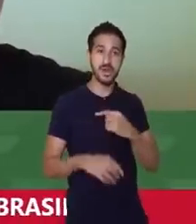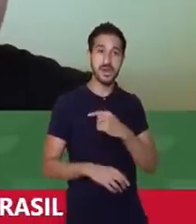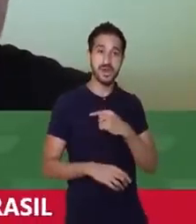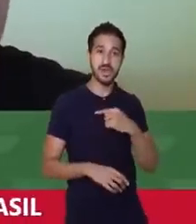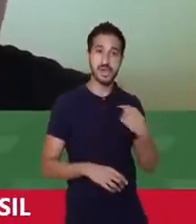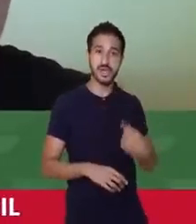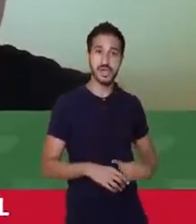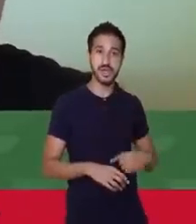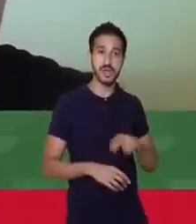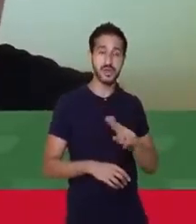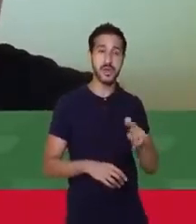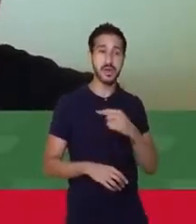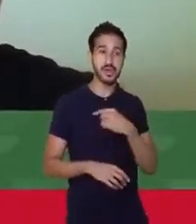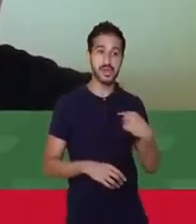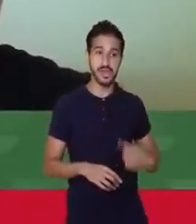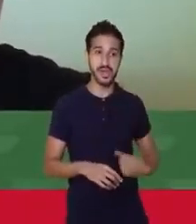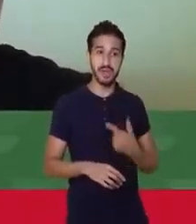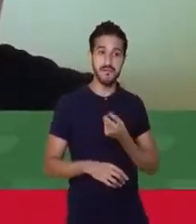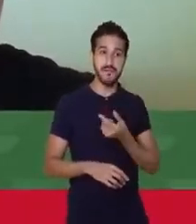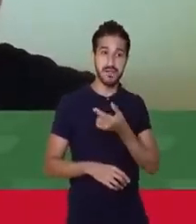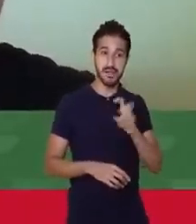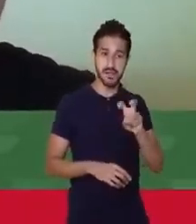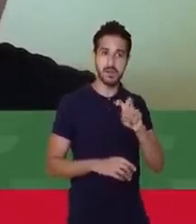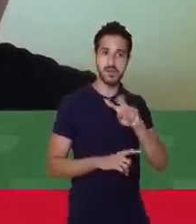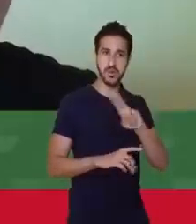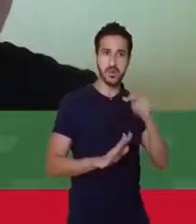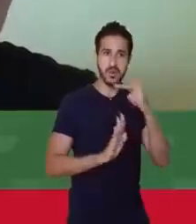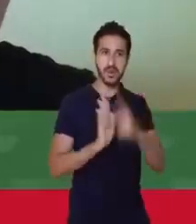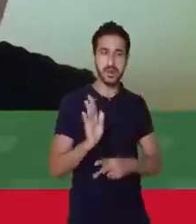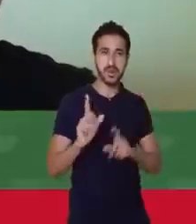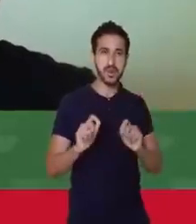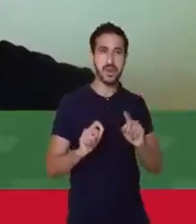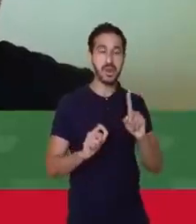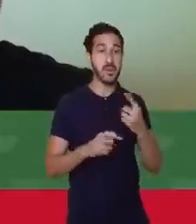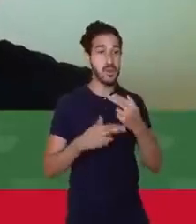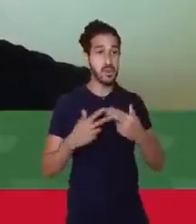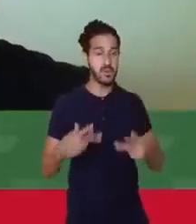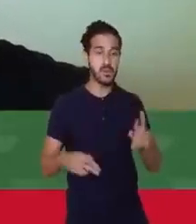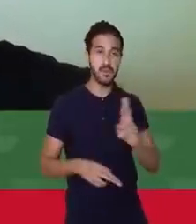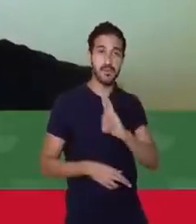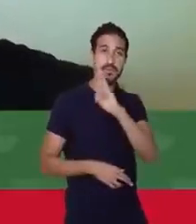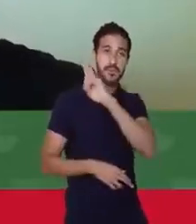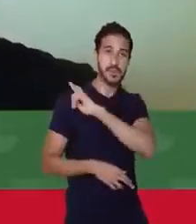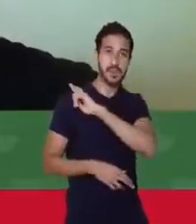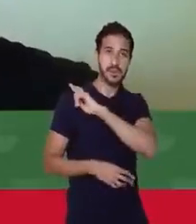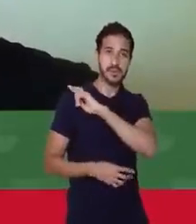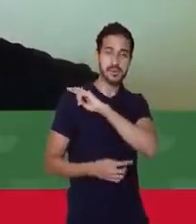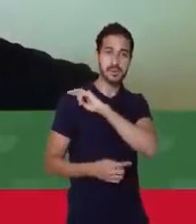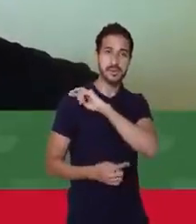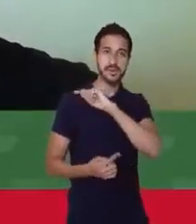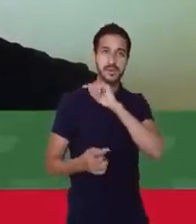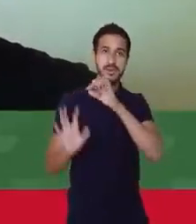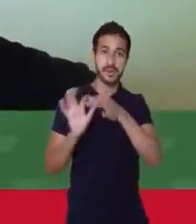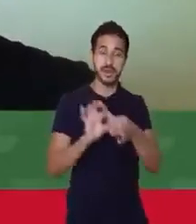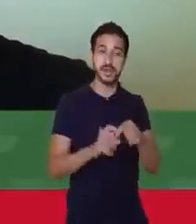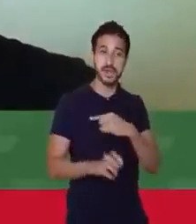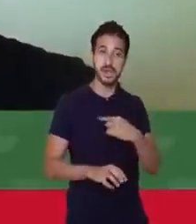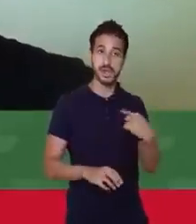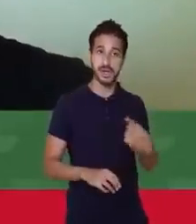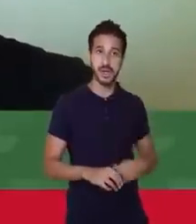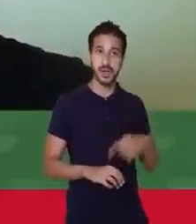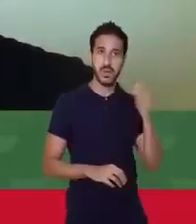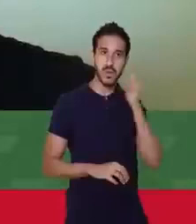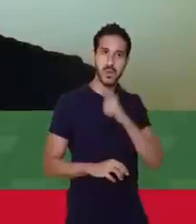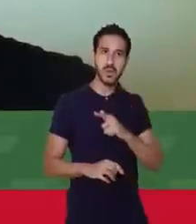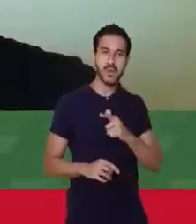chama China 2025, né, que é um dos elementos responsáveis pelo fato da China ter